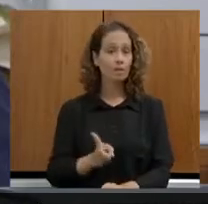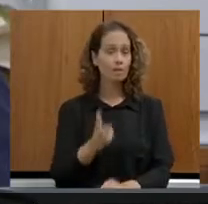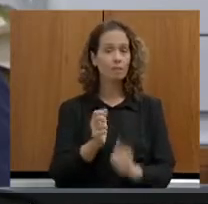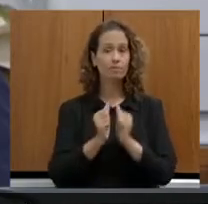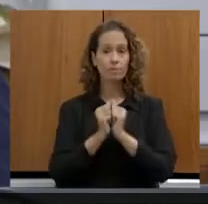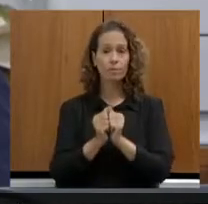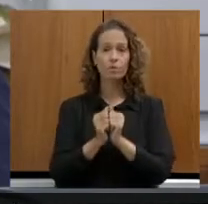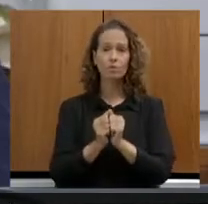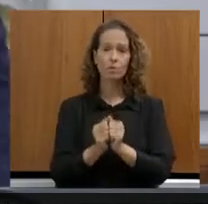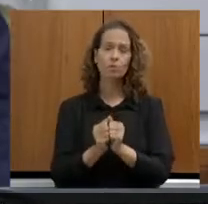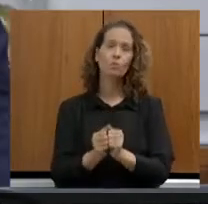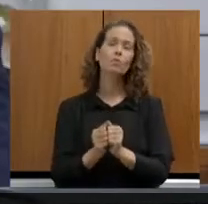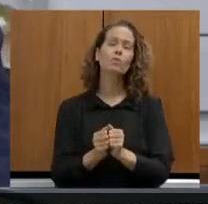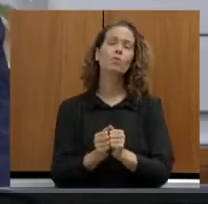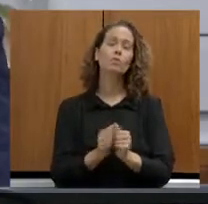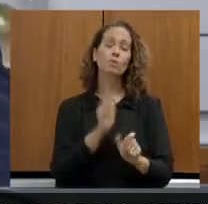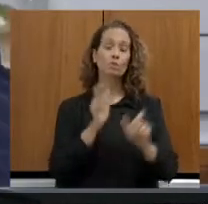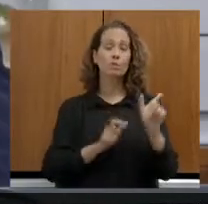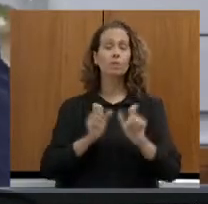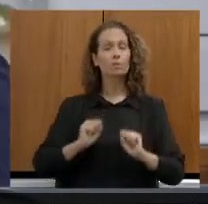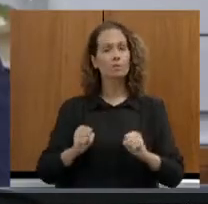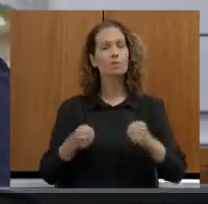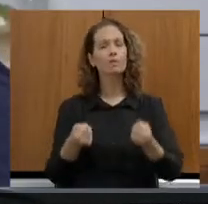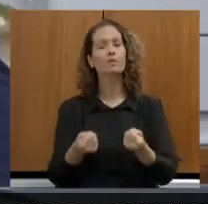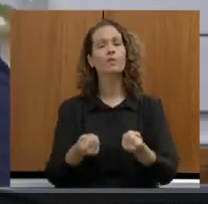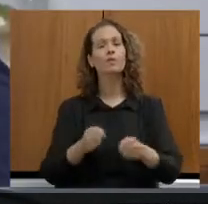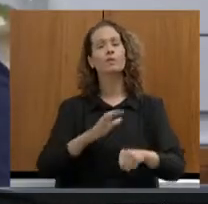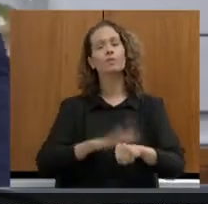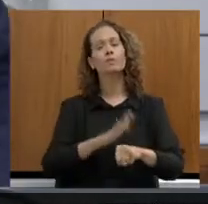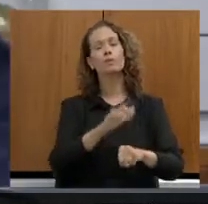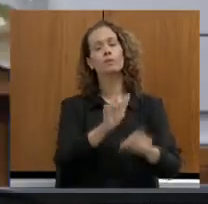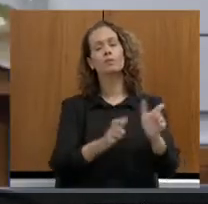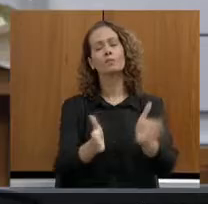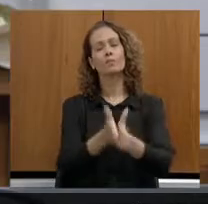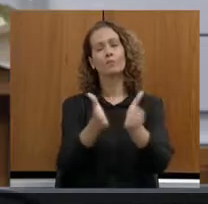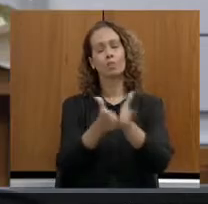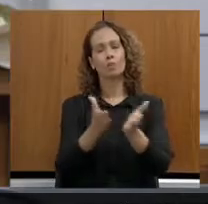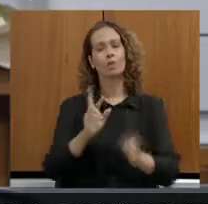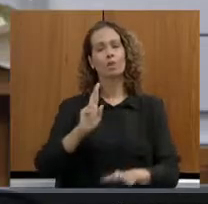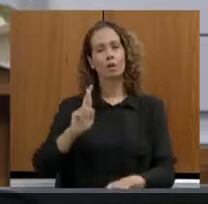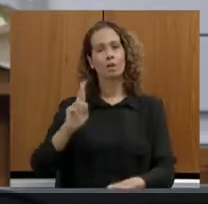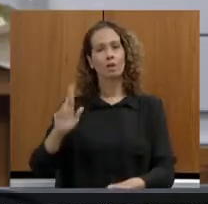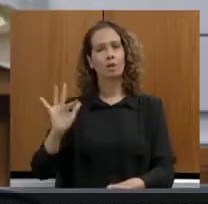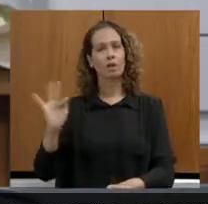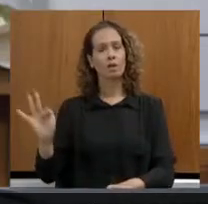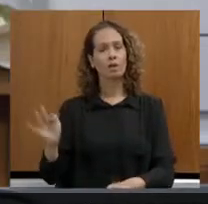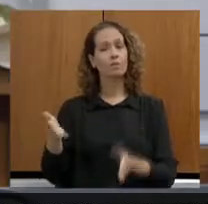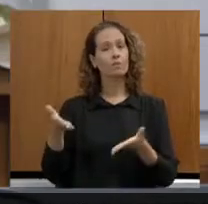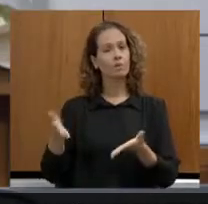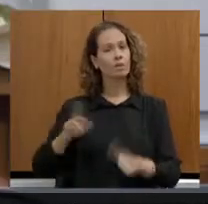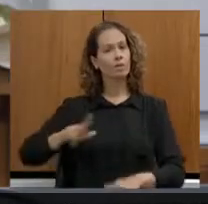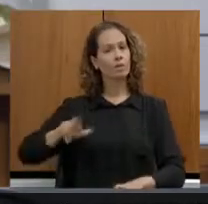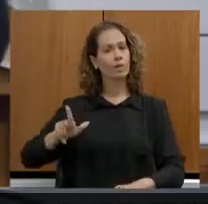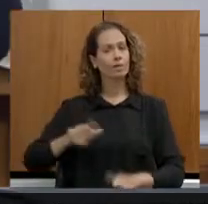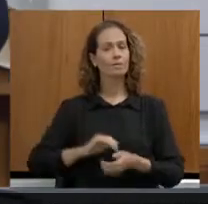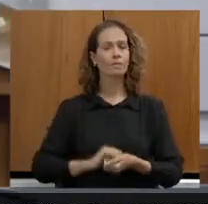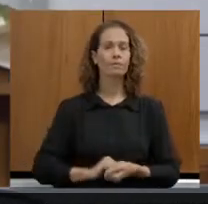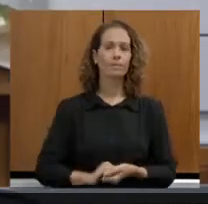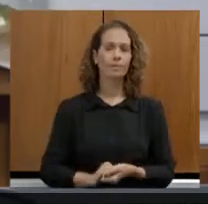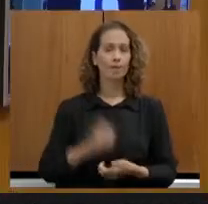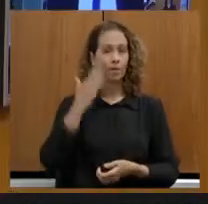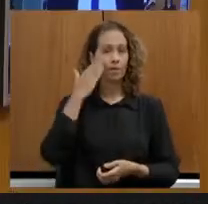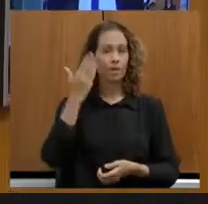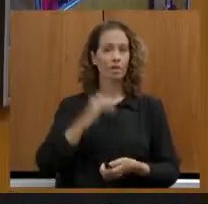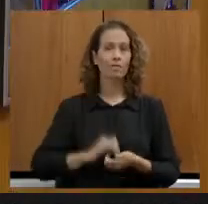daqueles que estiverem ao lado dos mais pobres e o regime de recuperação fiscal não existe para servir a esse propósito obrigado bom